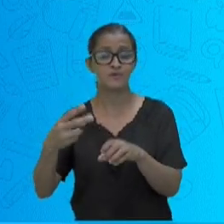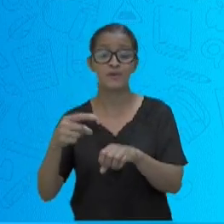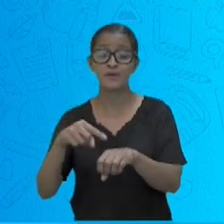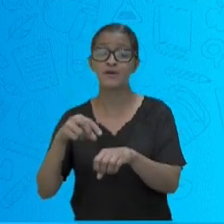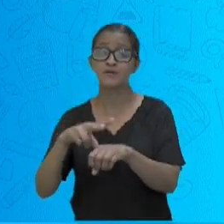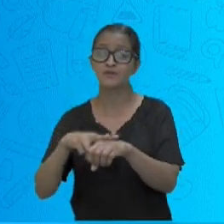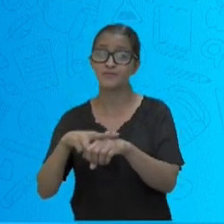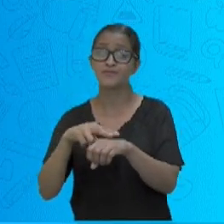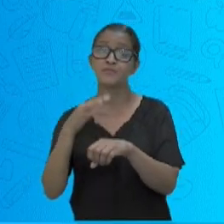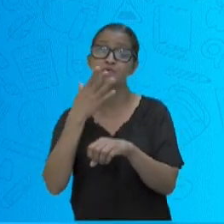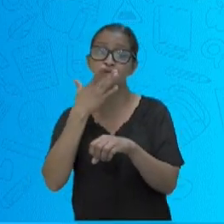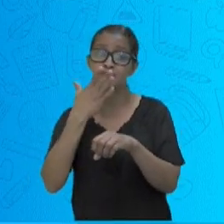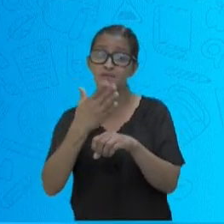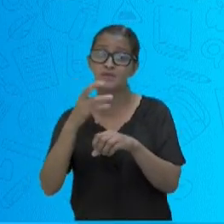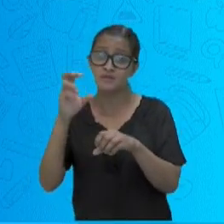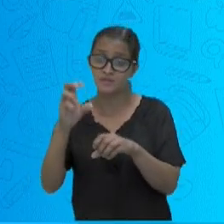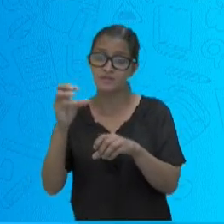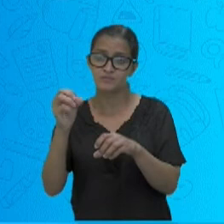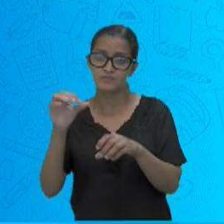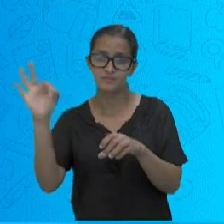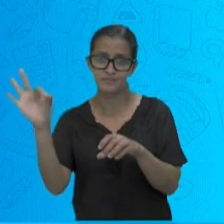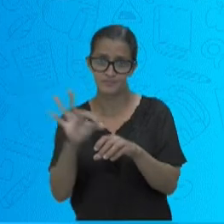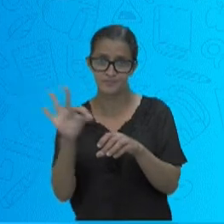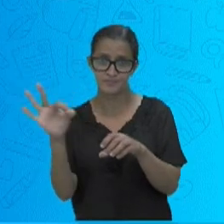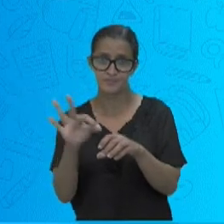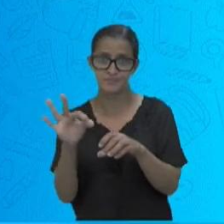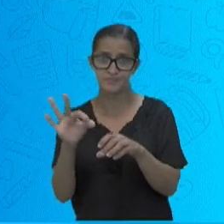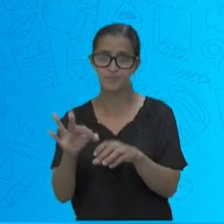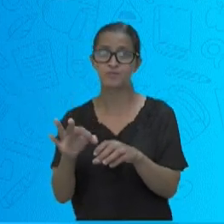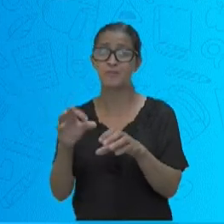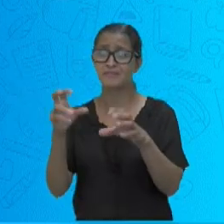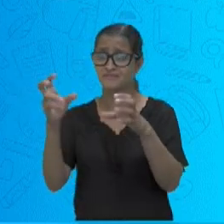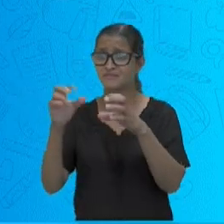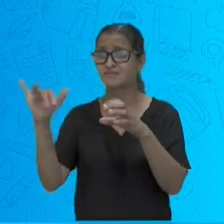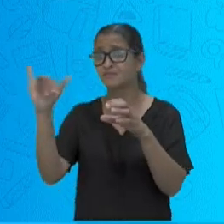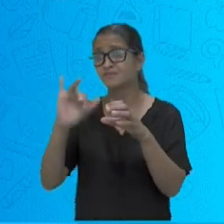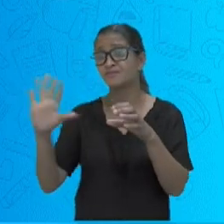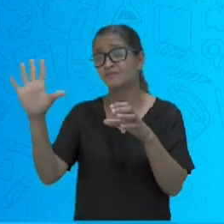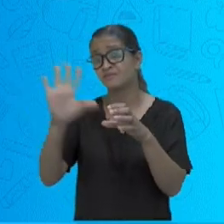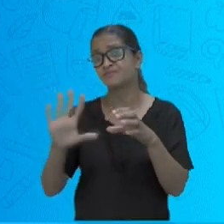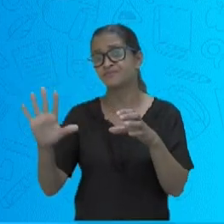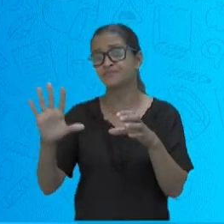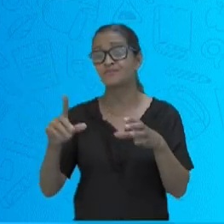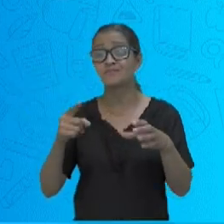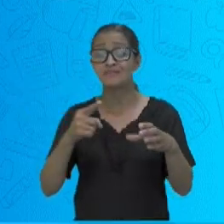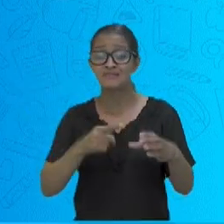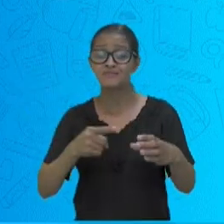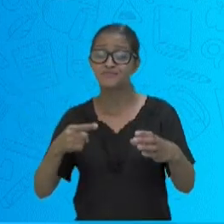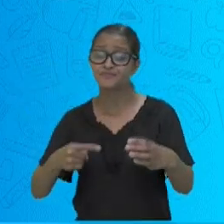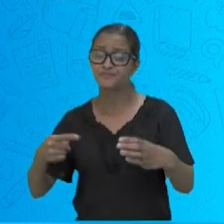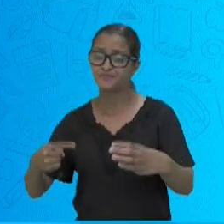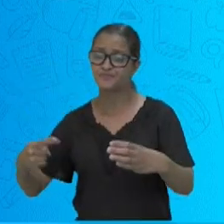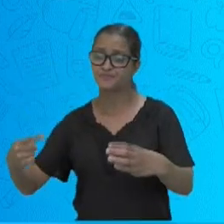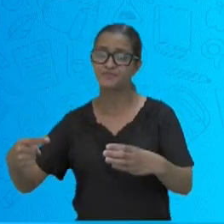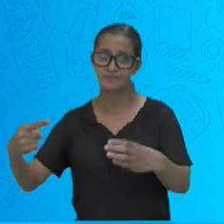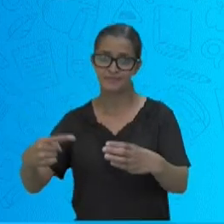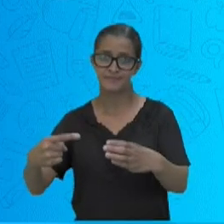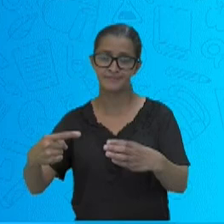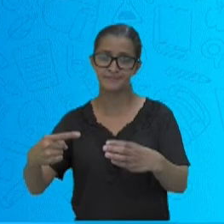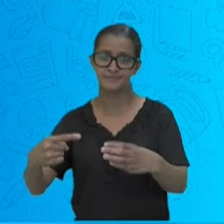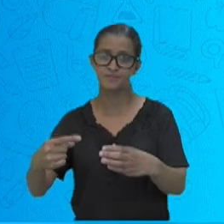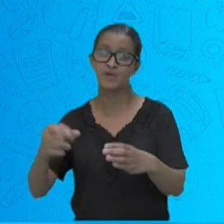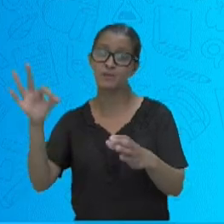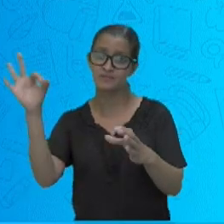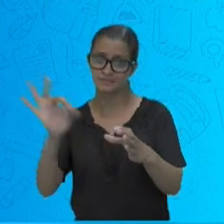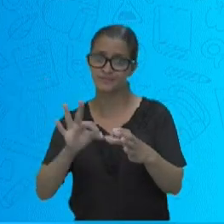verde, 50%. E quando nós vamos fazendo cada parte dessa, o importante é que a gente tenha essa porcentagem que eu falei